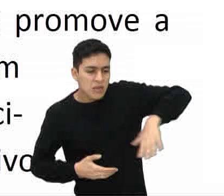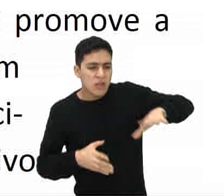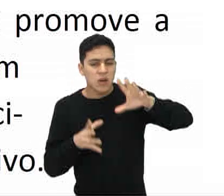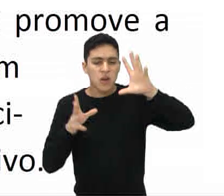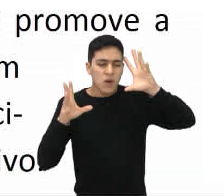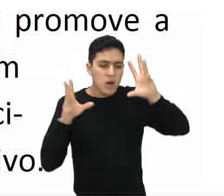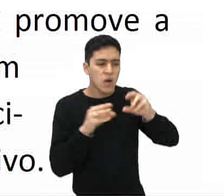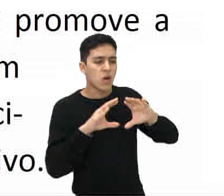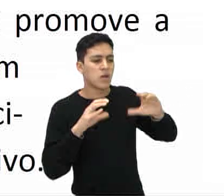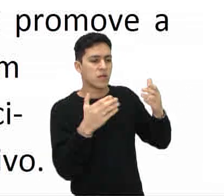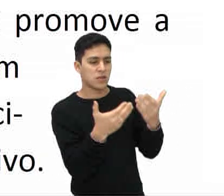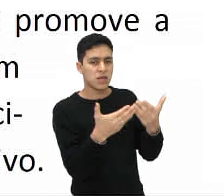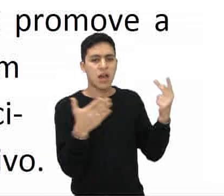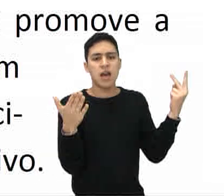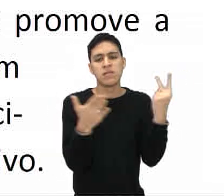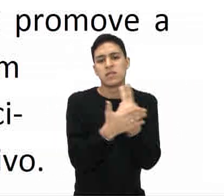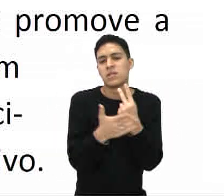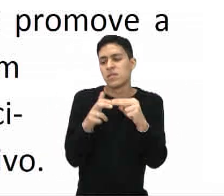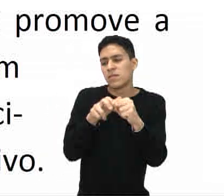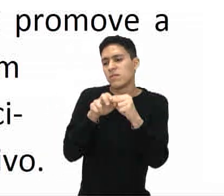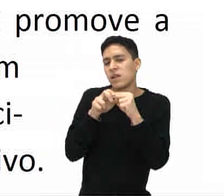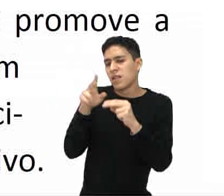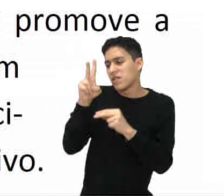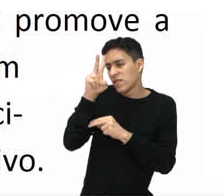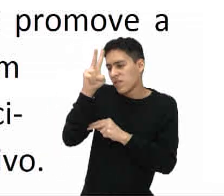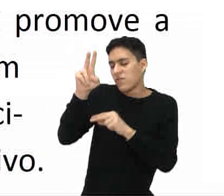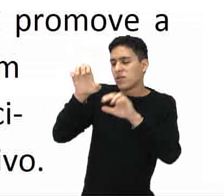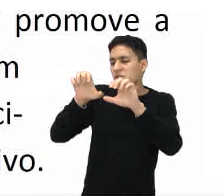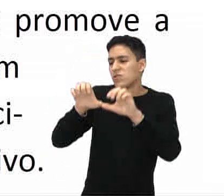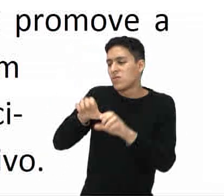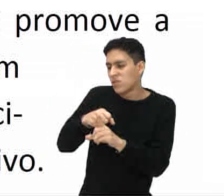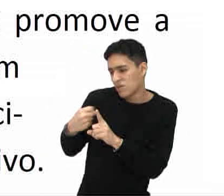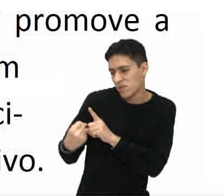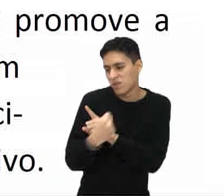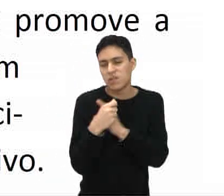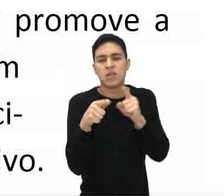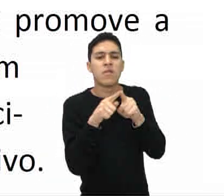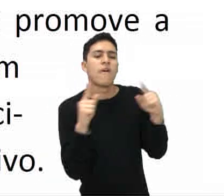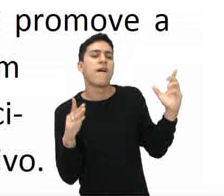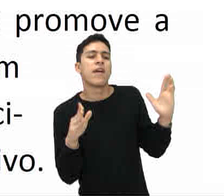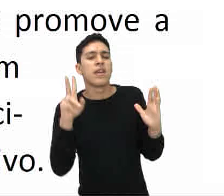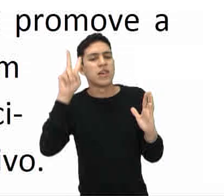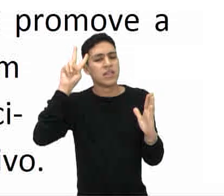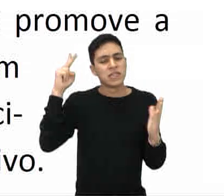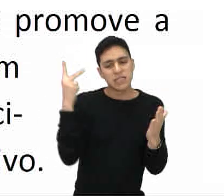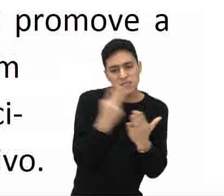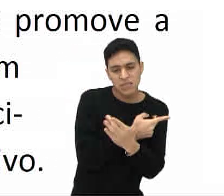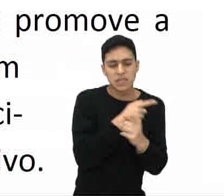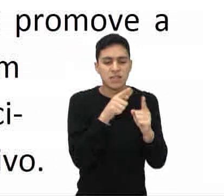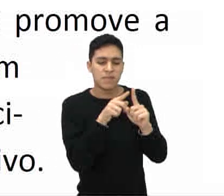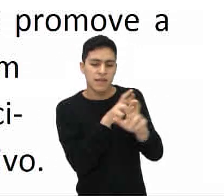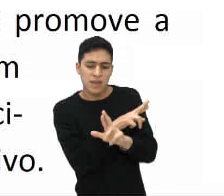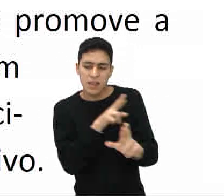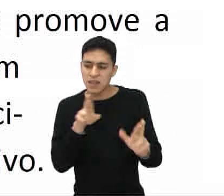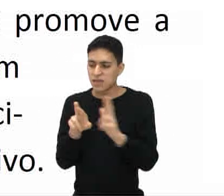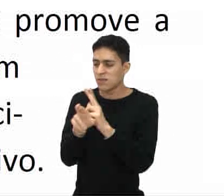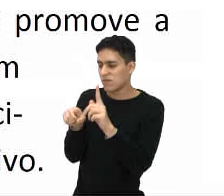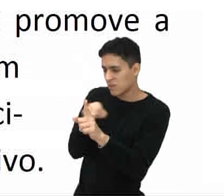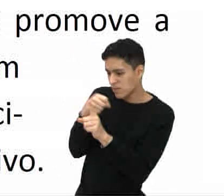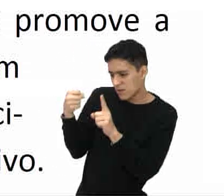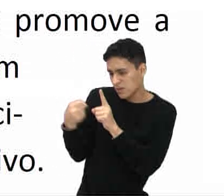do entendimento das forças que estruturam a sociedade, como os eventos históricos e as relações